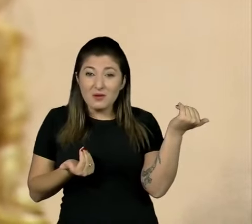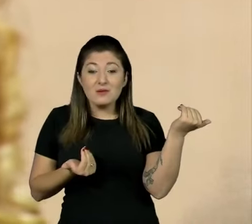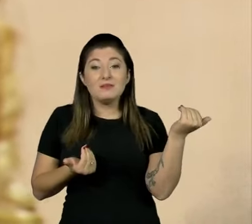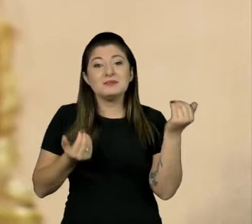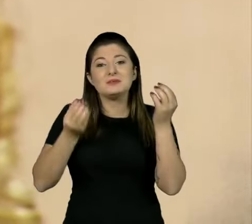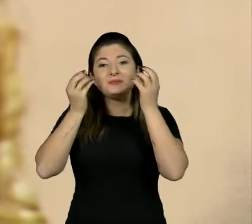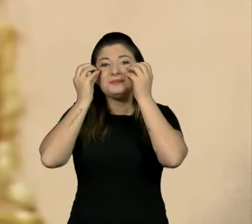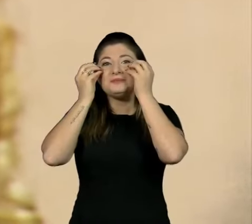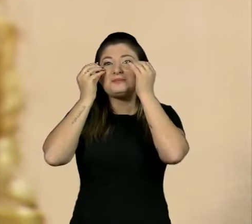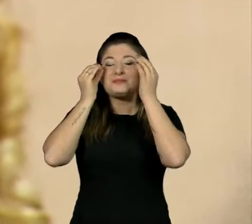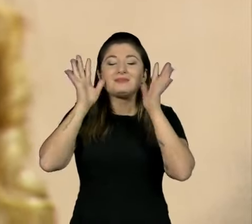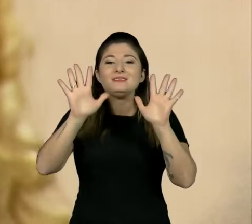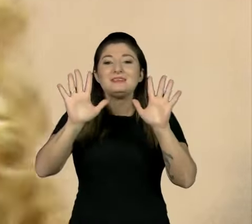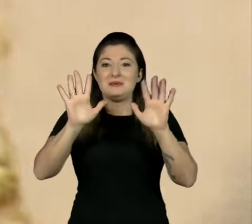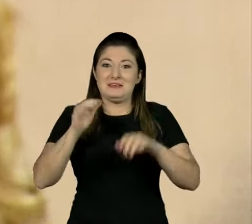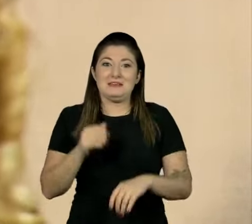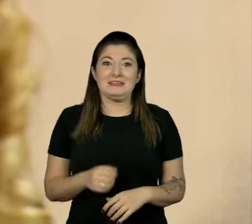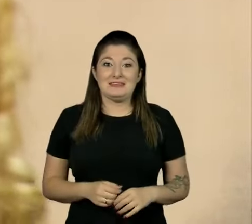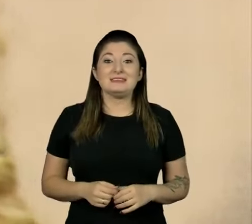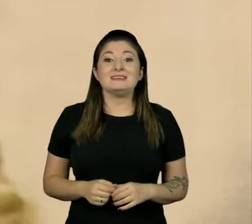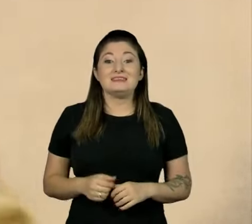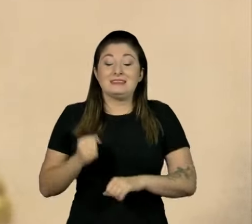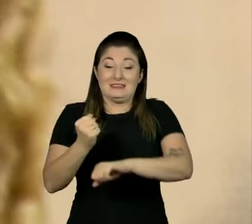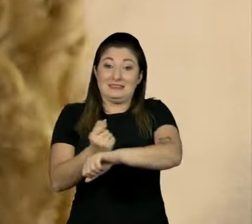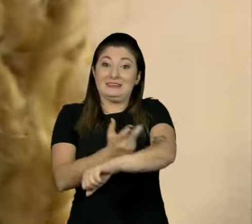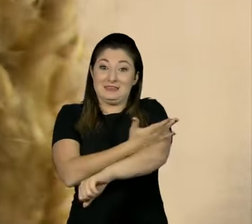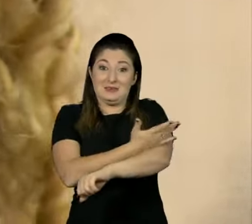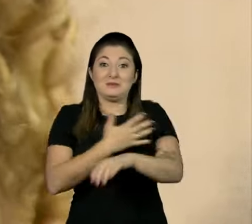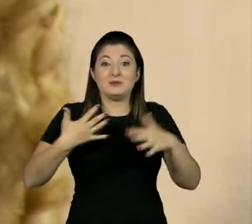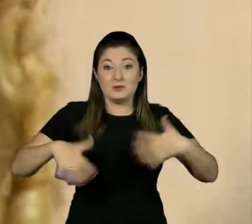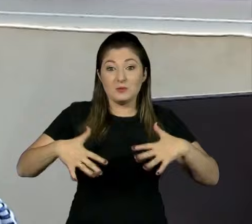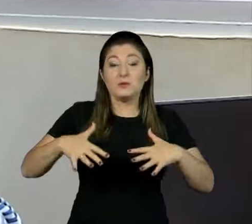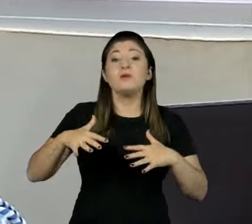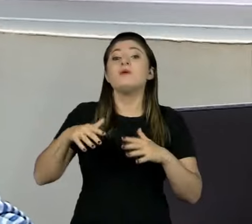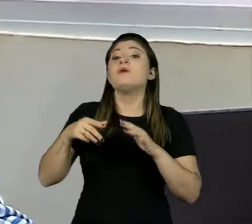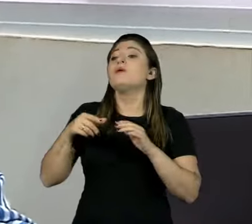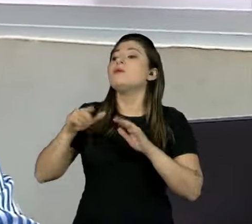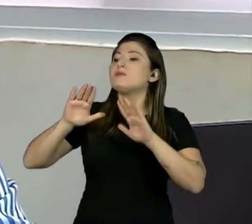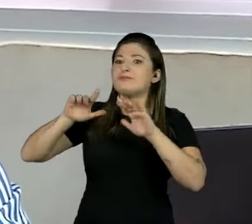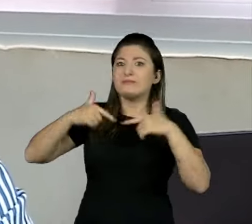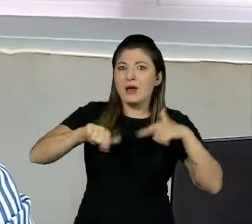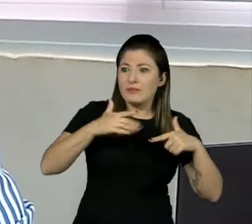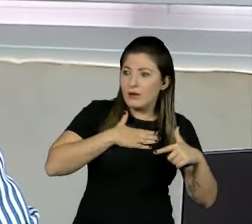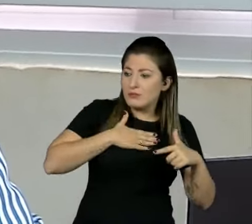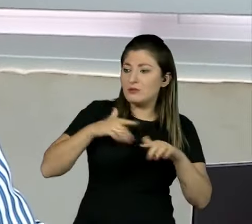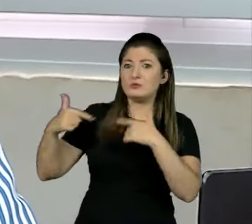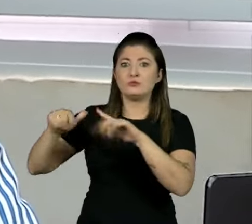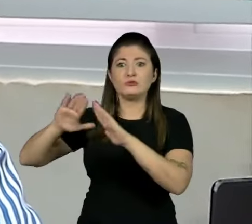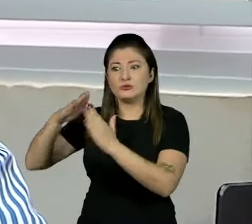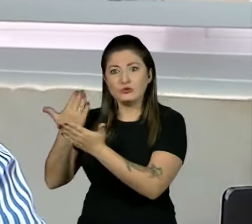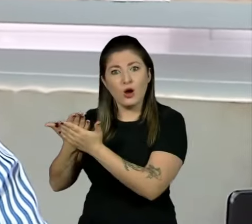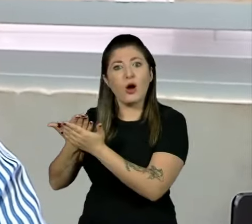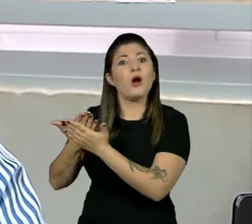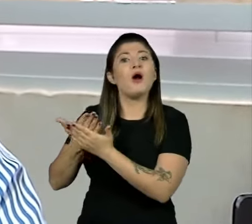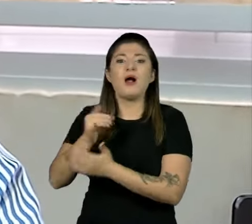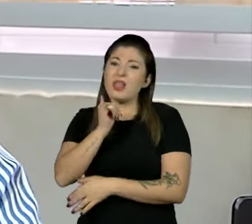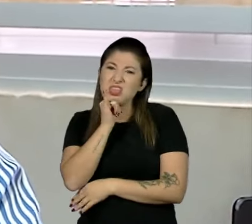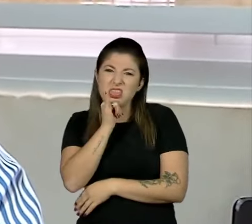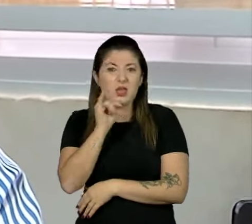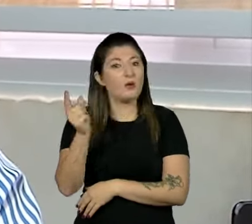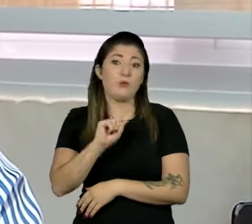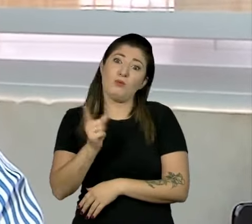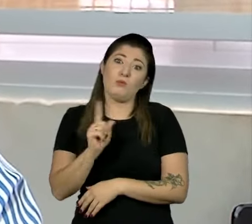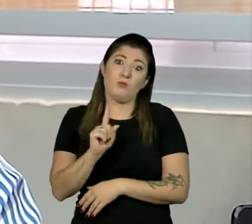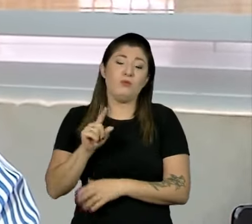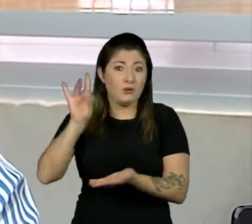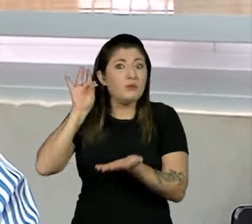mostra que o meu trabalho, o trabalho da escola, não está sendo vão. Vocês estão